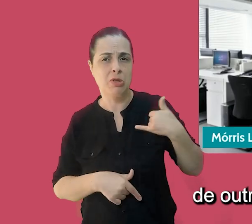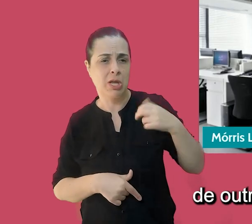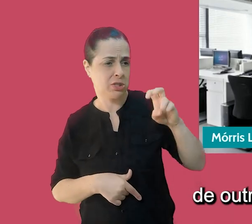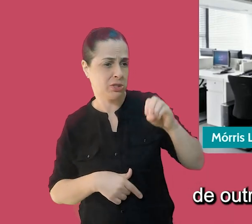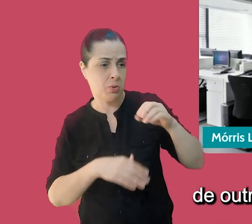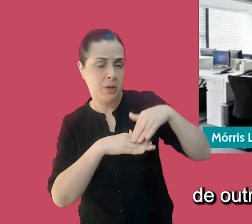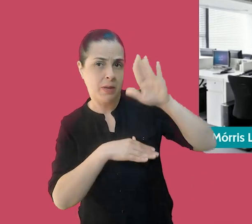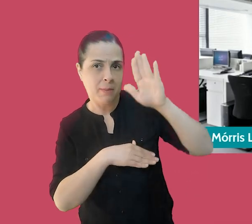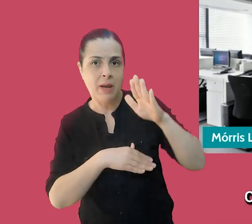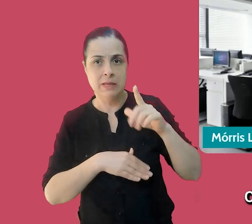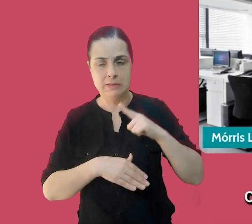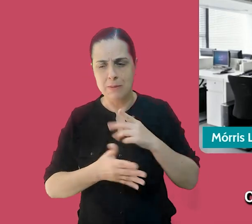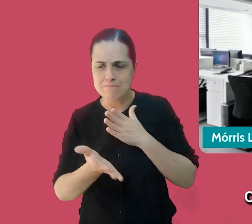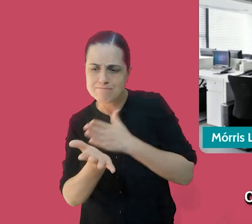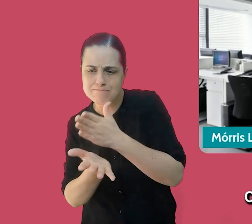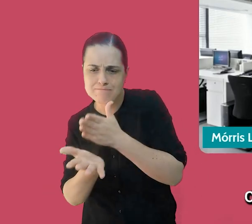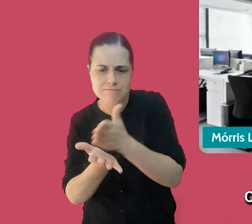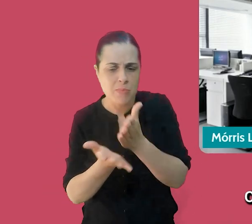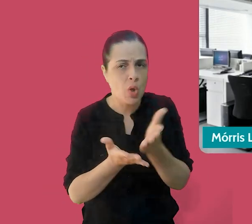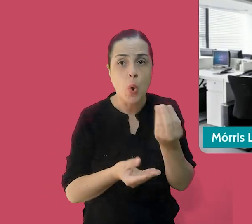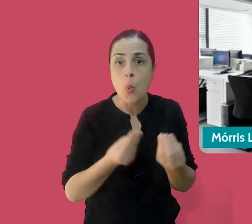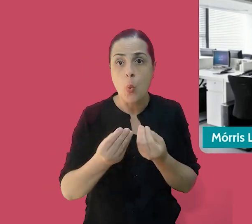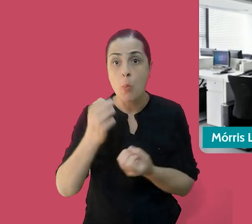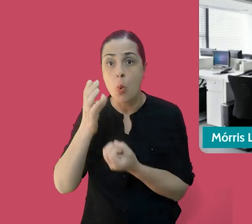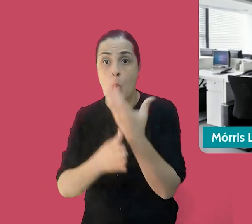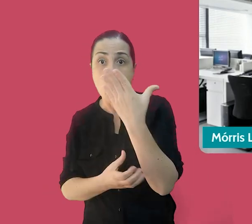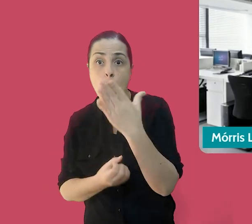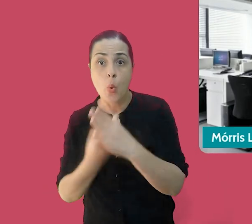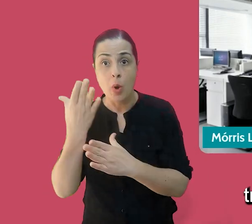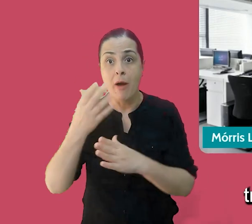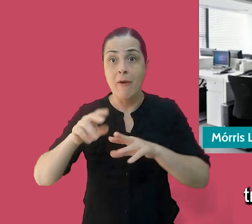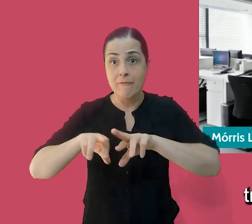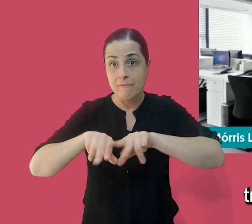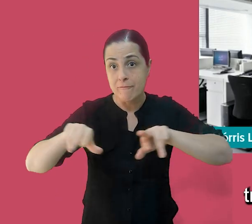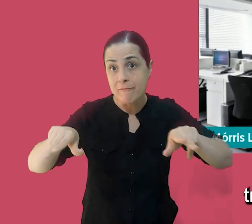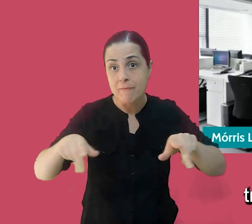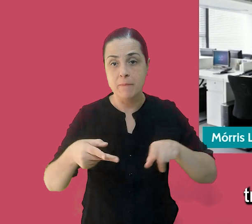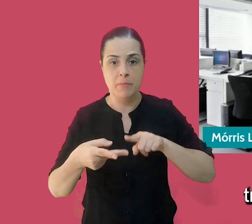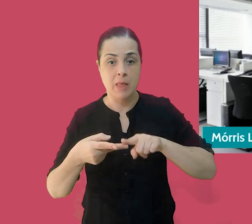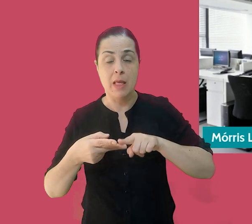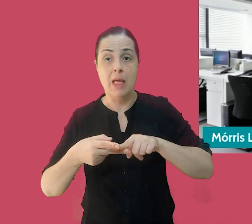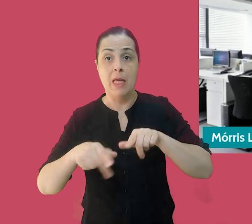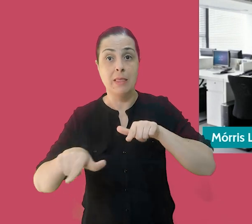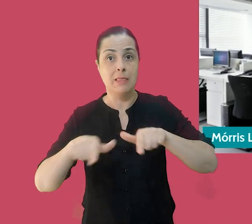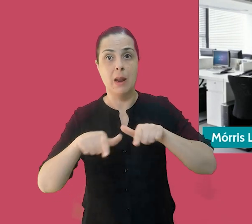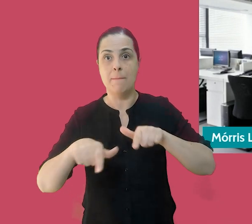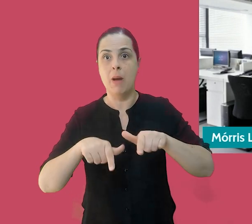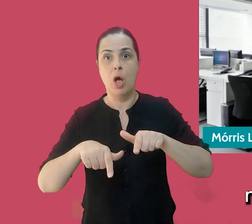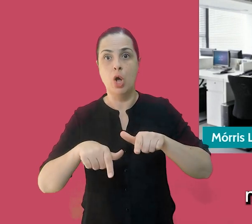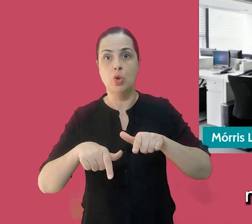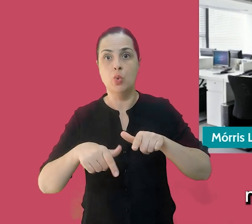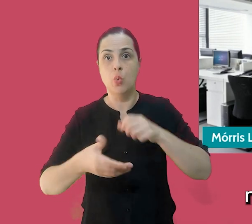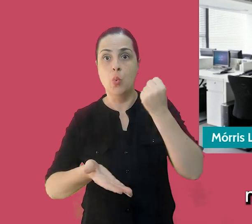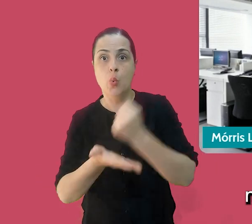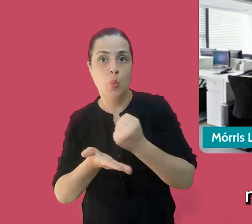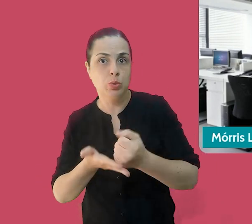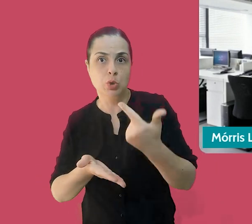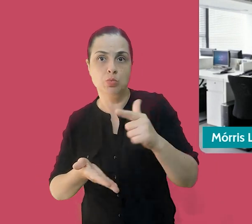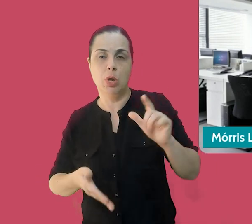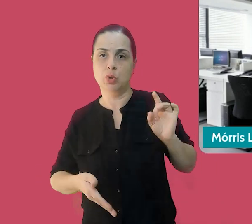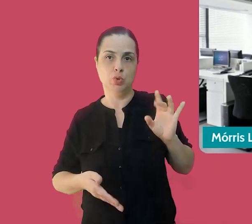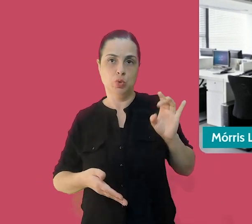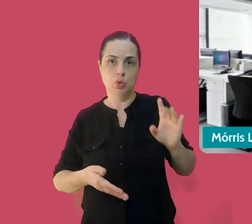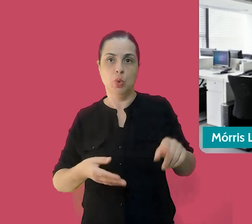caminhos para o nosso público, como empreendedorismo, trabalhar como autônomo, consultor, novas formas de